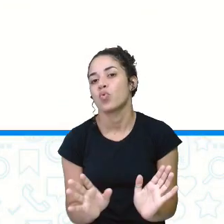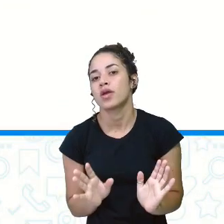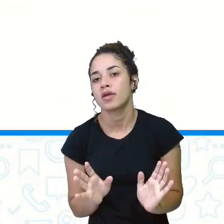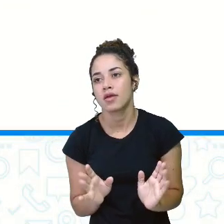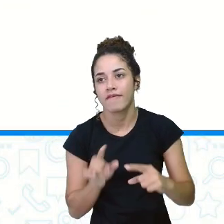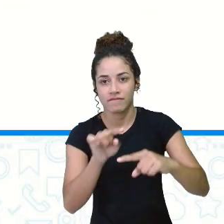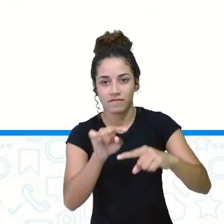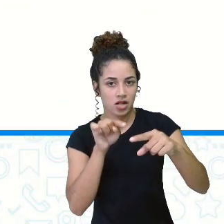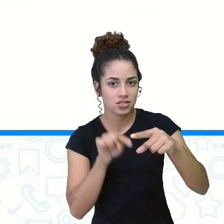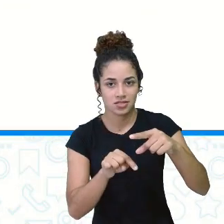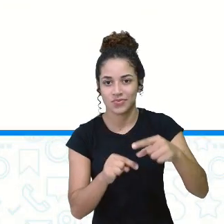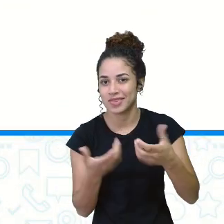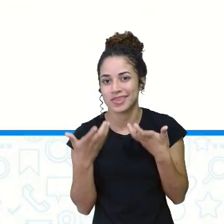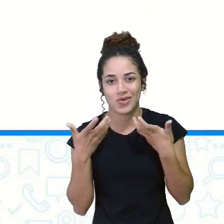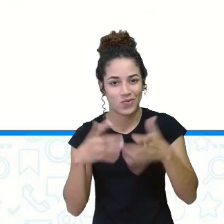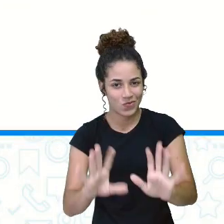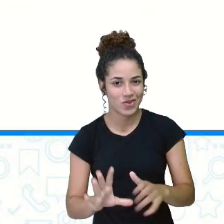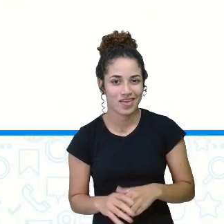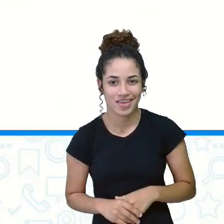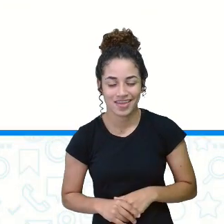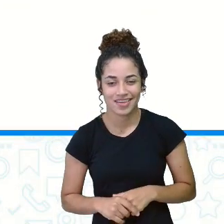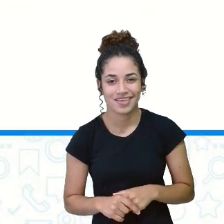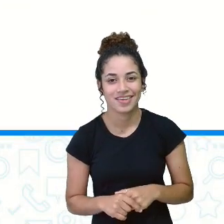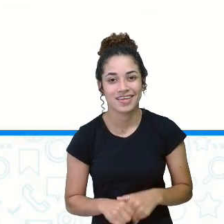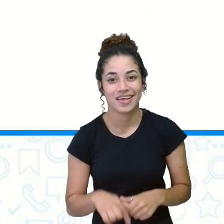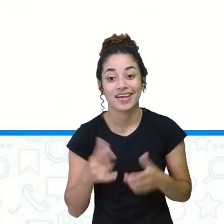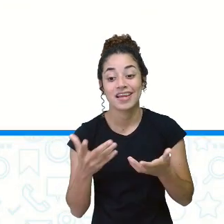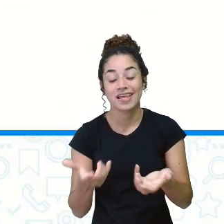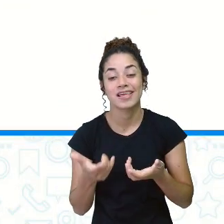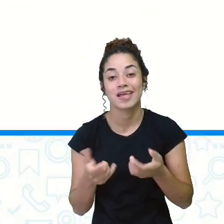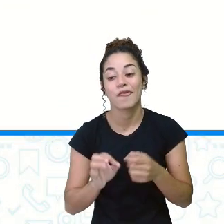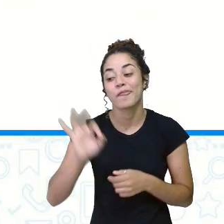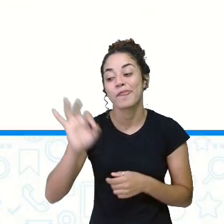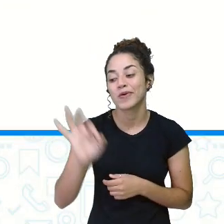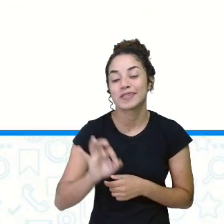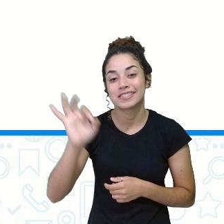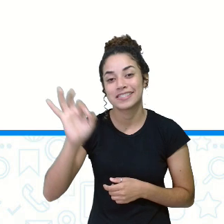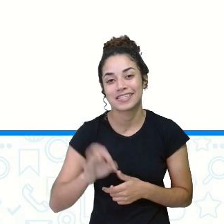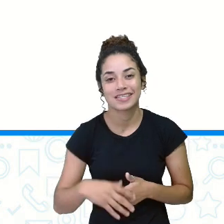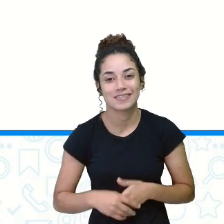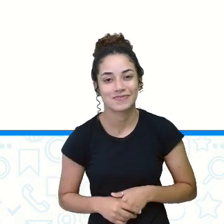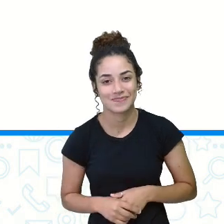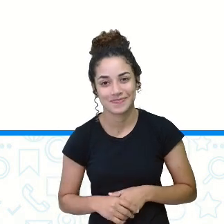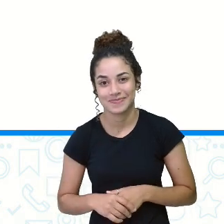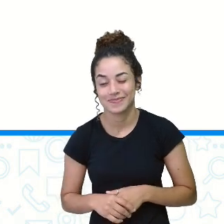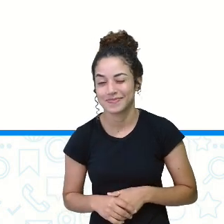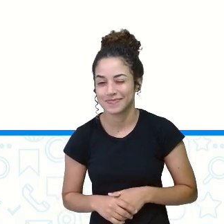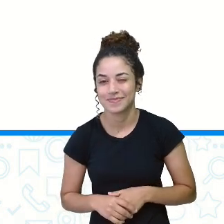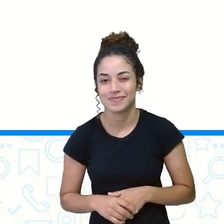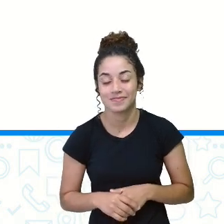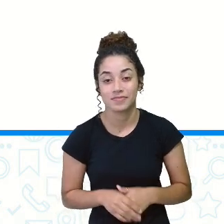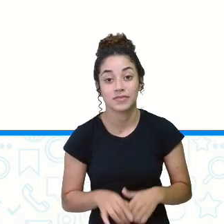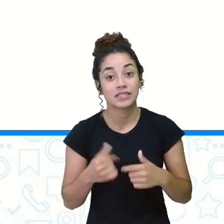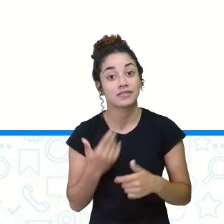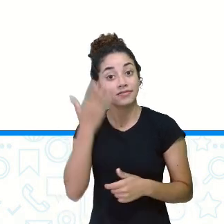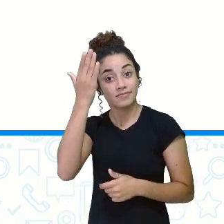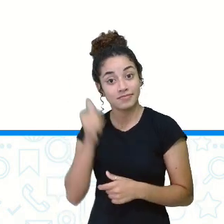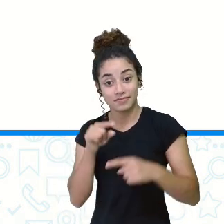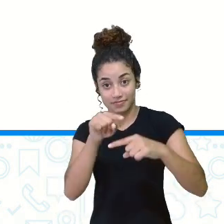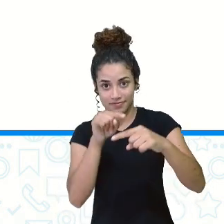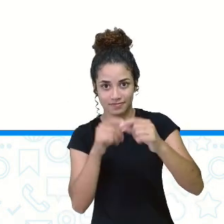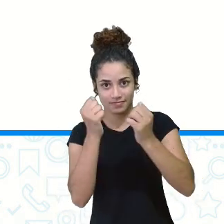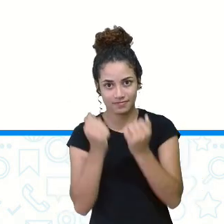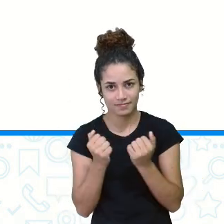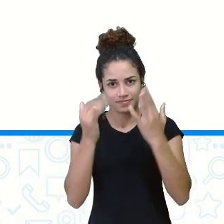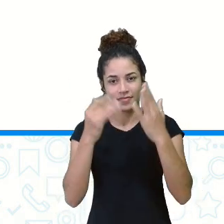em fração. Ele está pedindo em porcentagem. Preste atenção. Sabendo que a fração